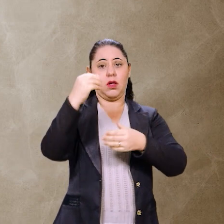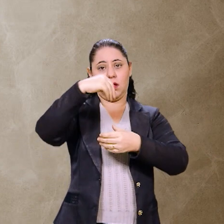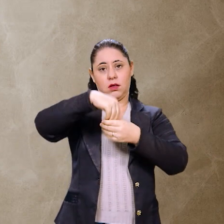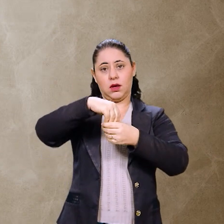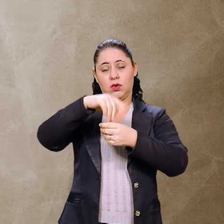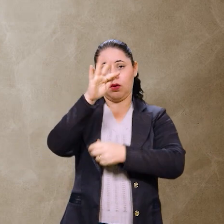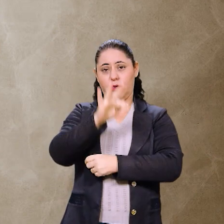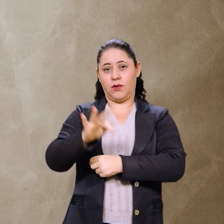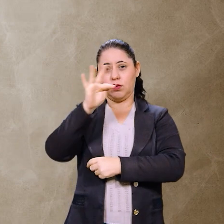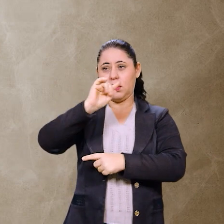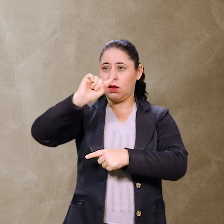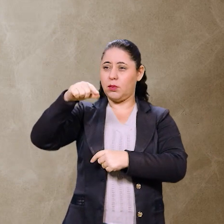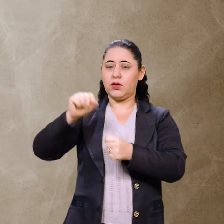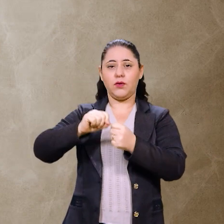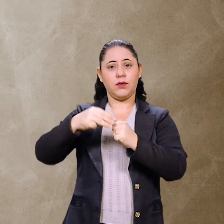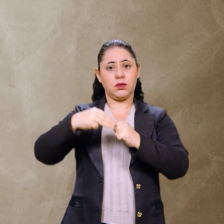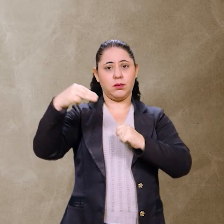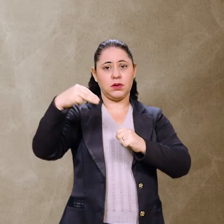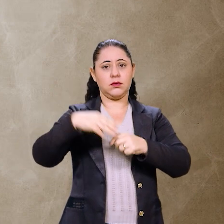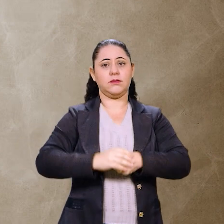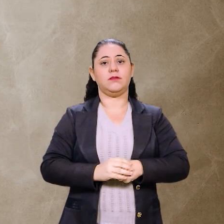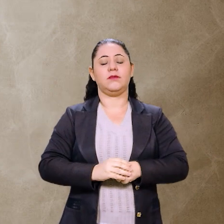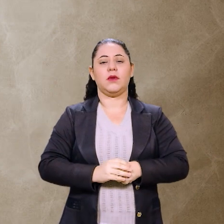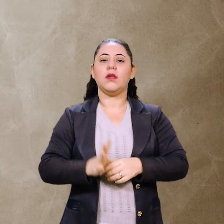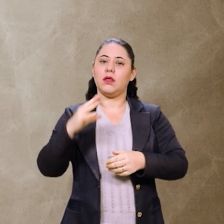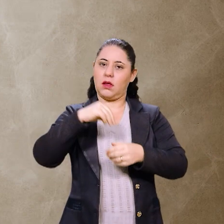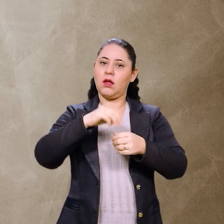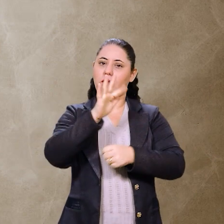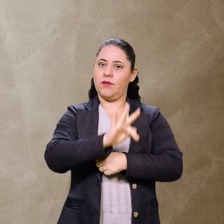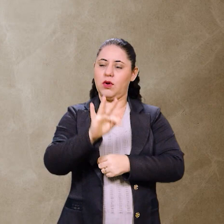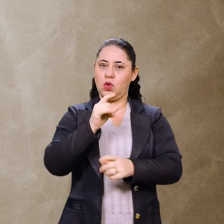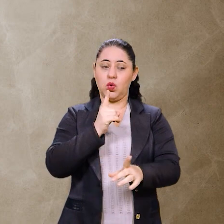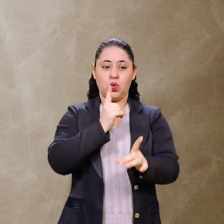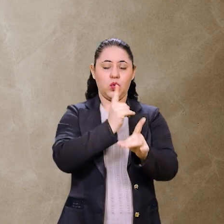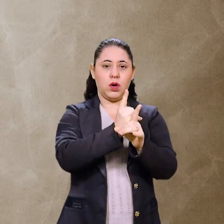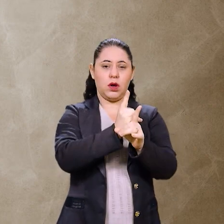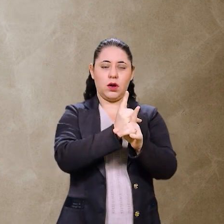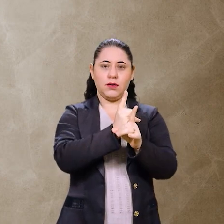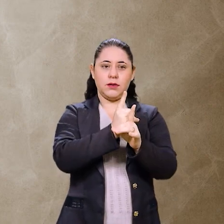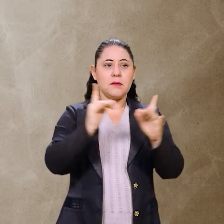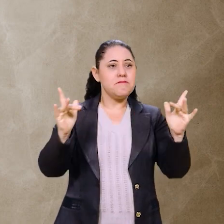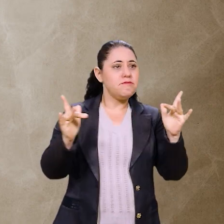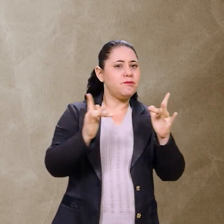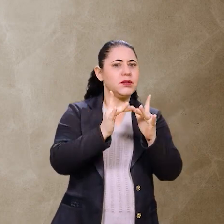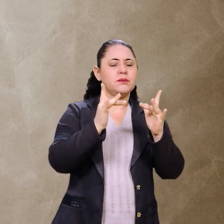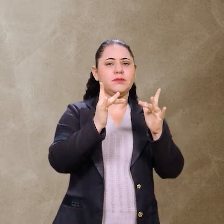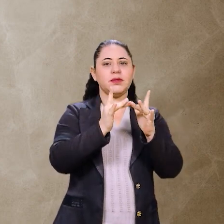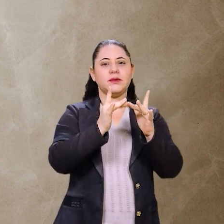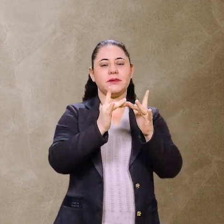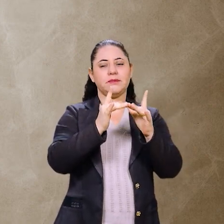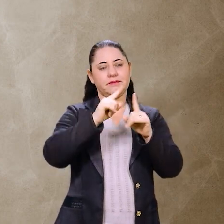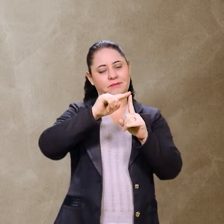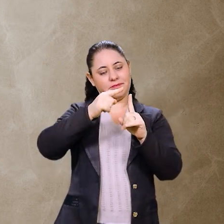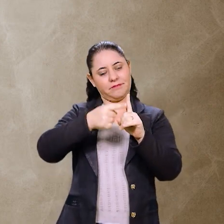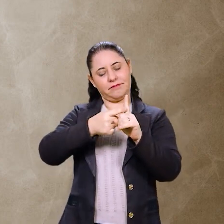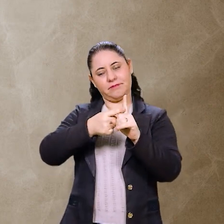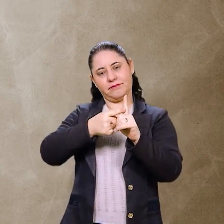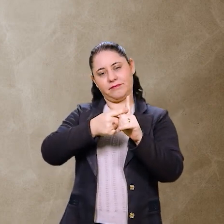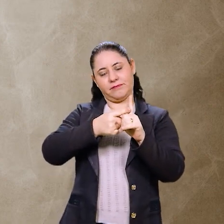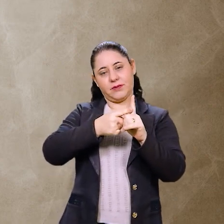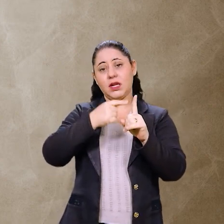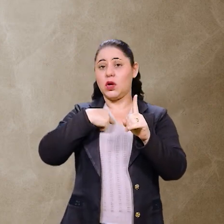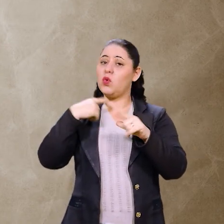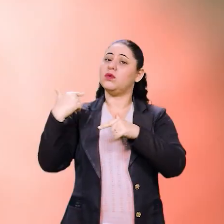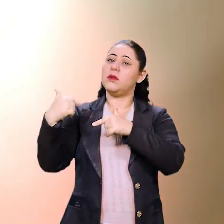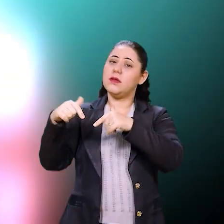Então, dentro da faculdade, depois eu fui fazer o mestrado, e ali, então, eu descobri, bateu, né, o sinal da